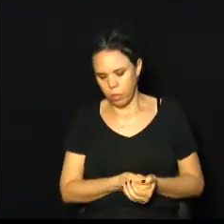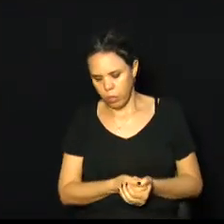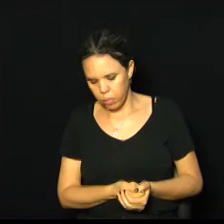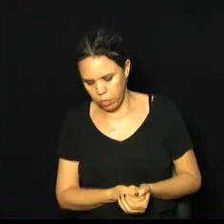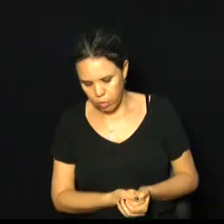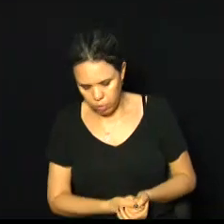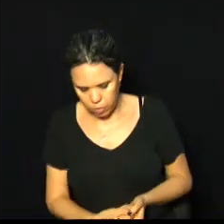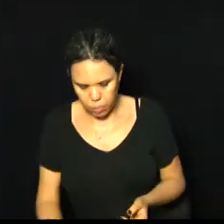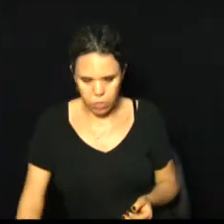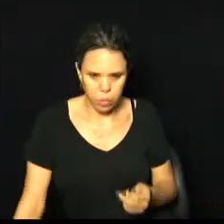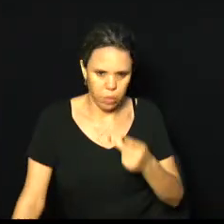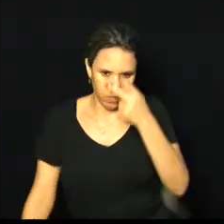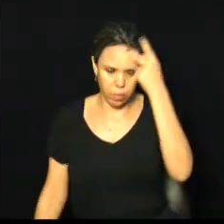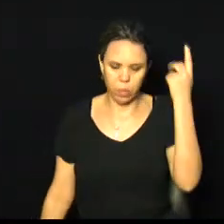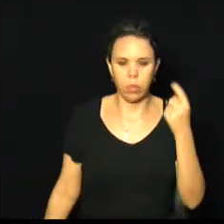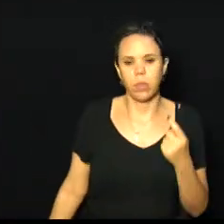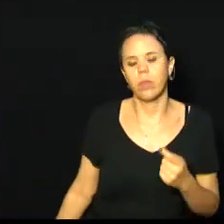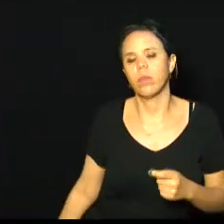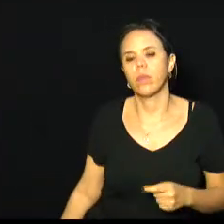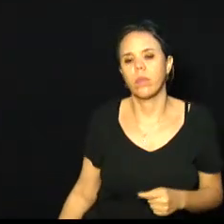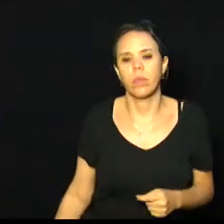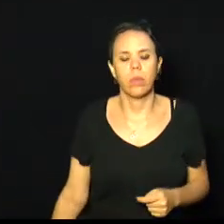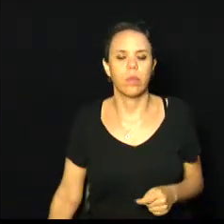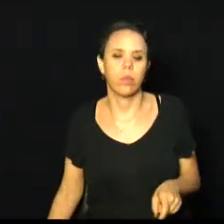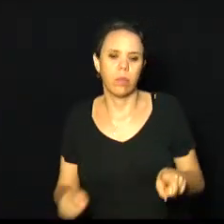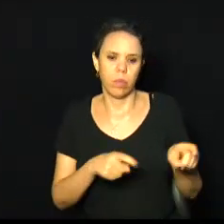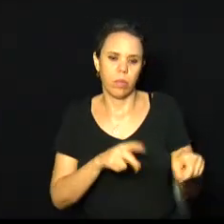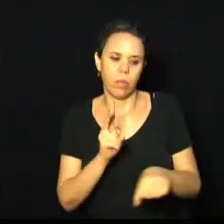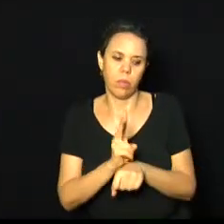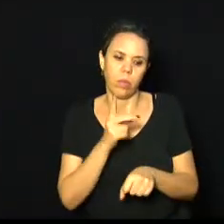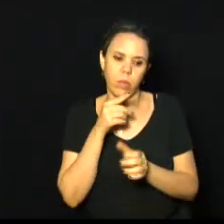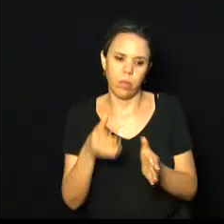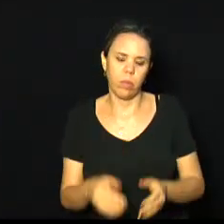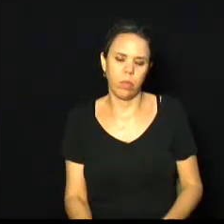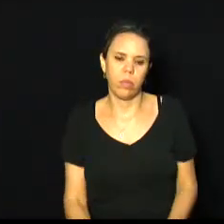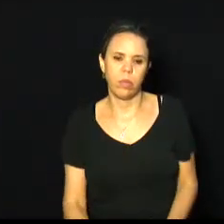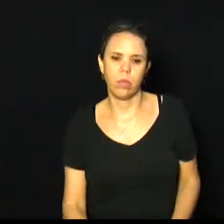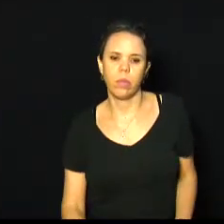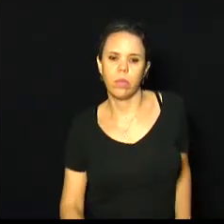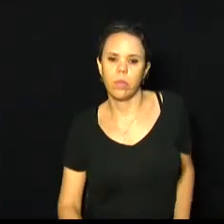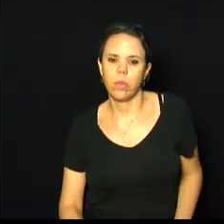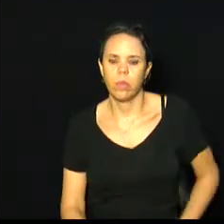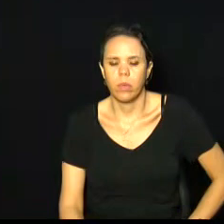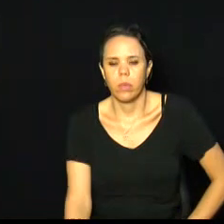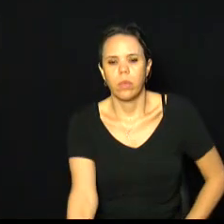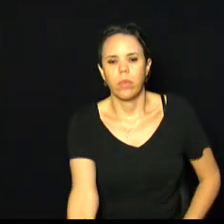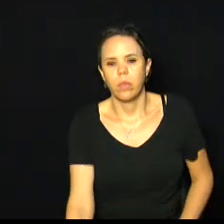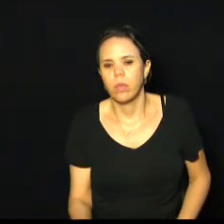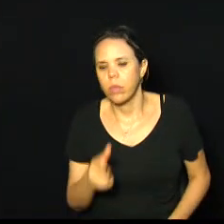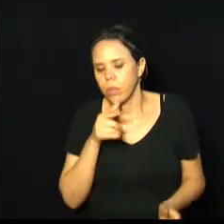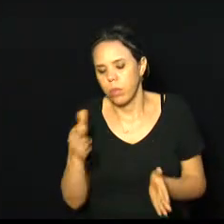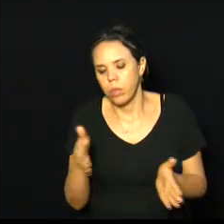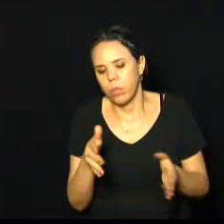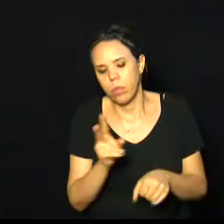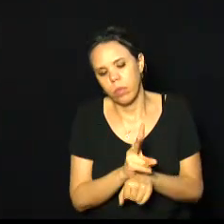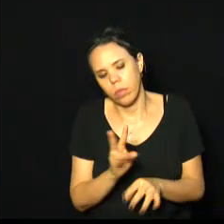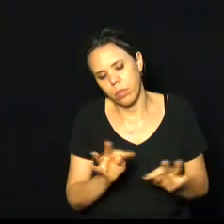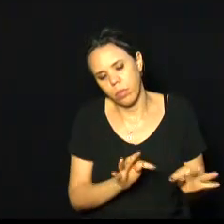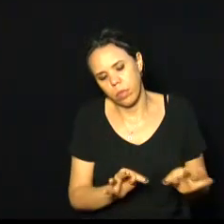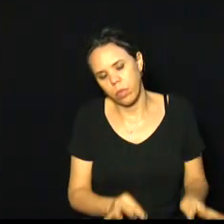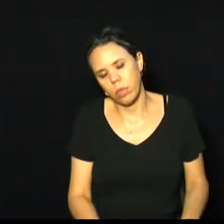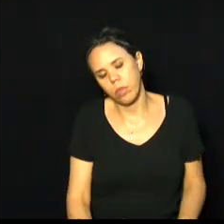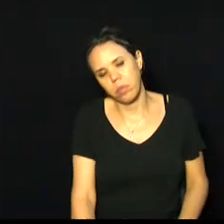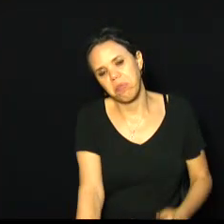o sitiante cuidar da mina, para aquela microbacia, porque não